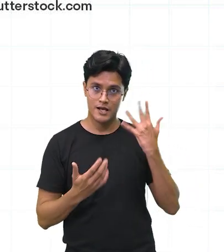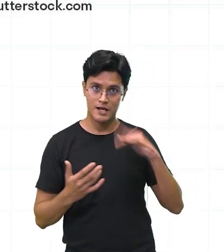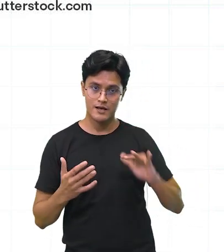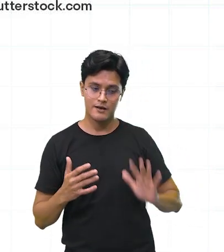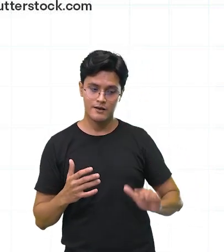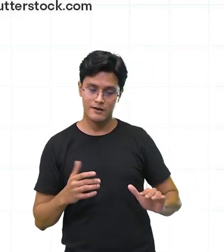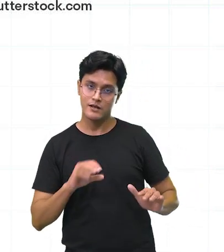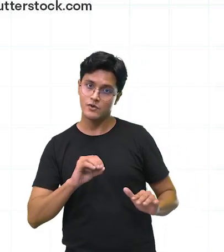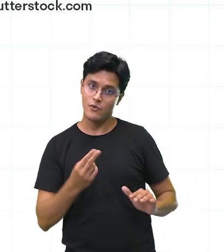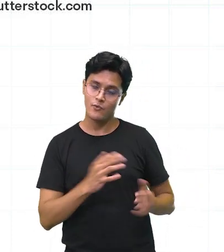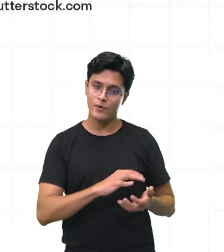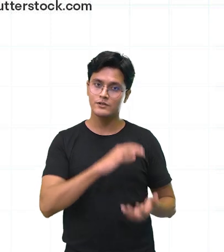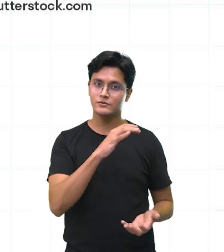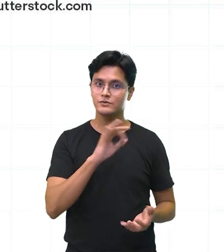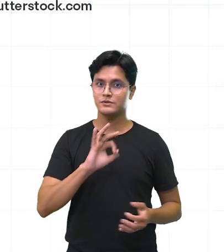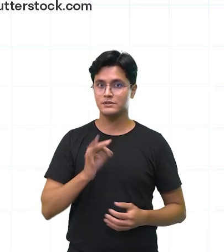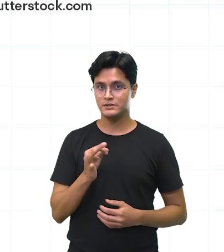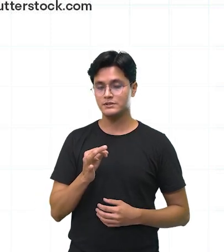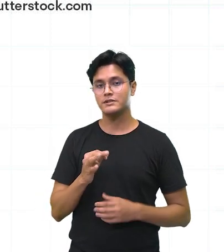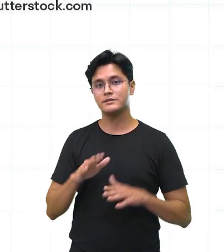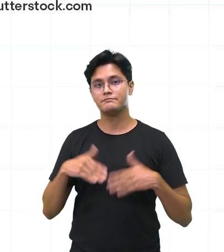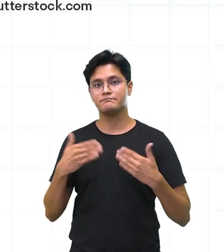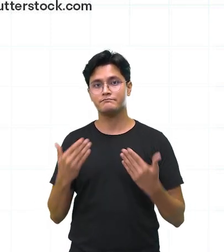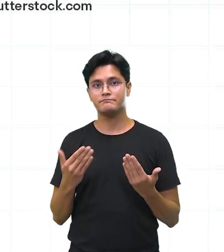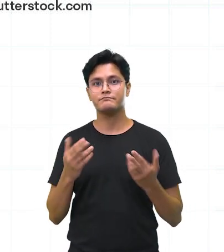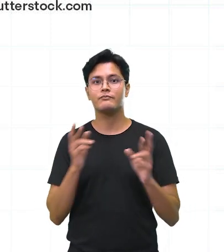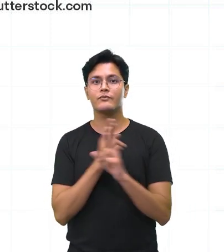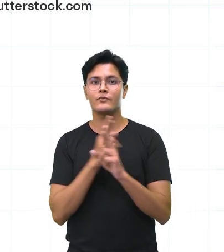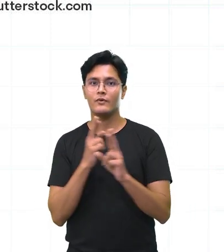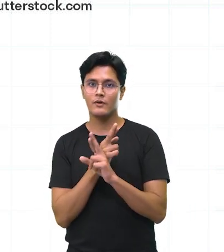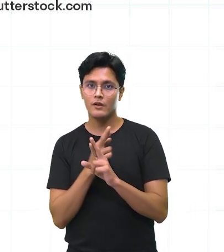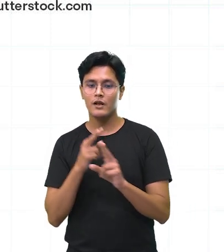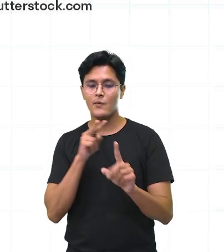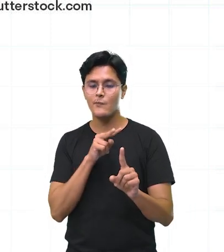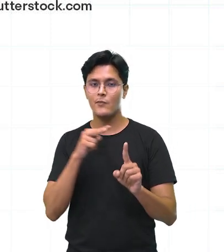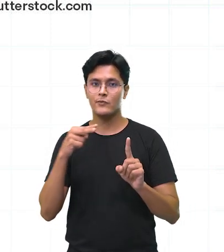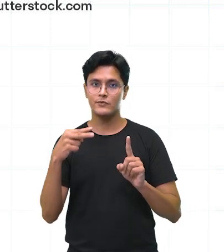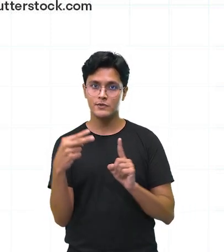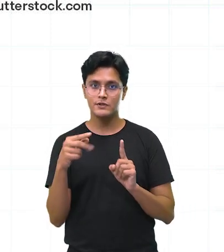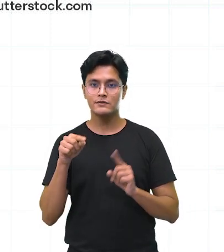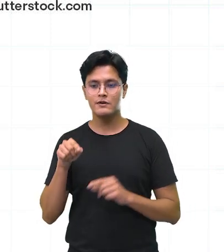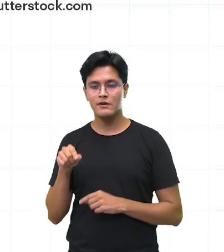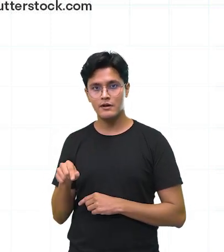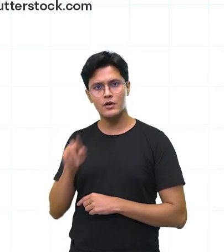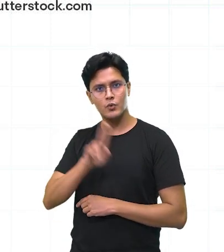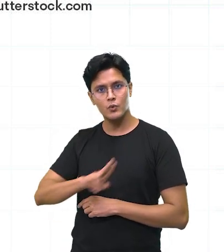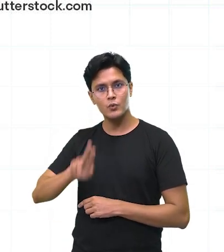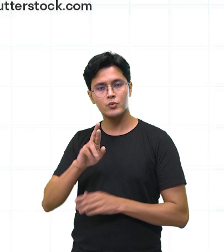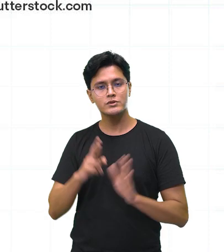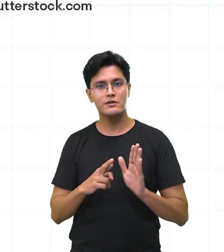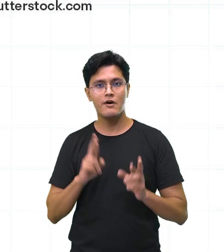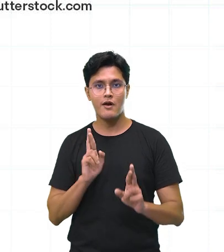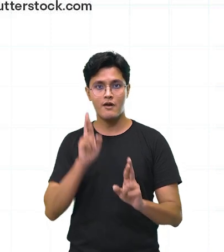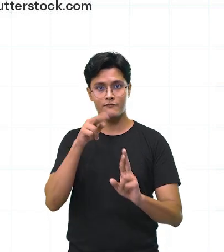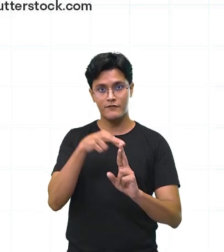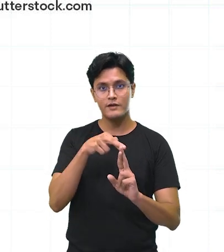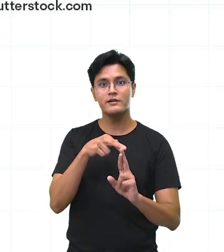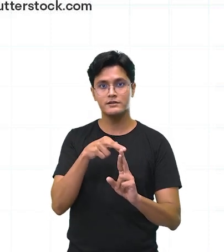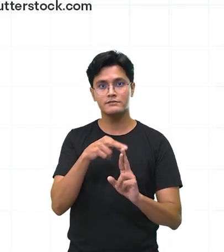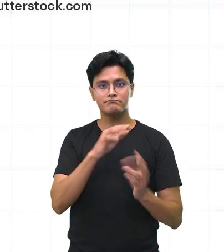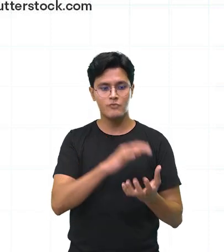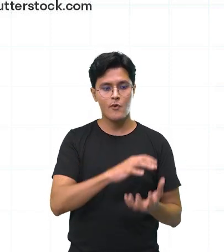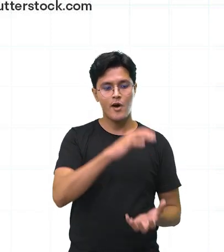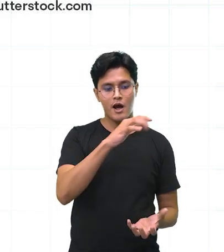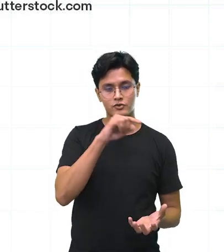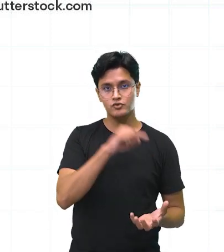no questionamento também de pontinho de vista. Veja que ele põe a referência, ele referência ao adulto, ele é pequeno,